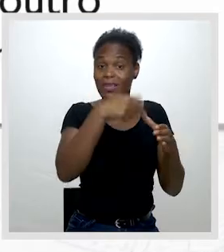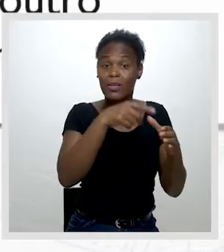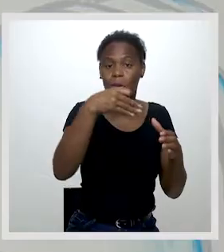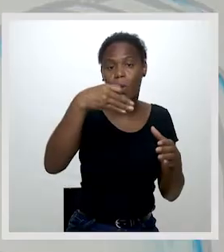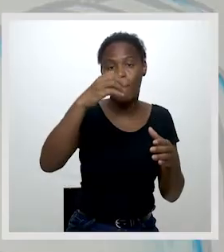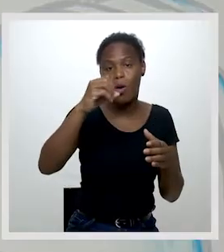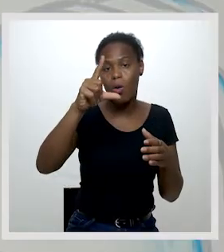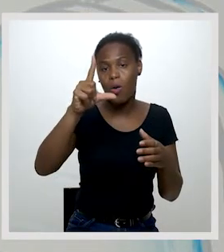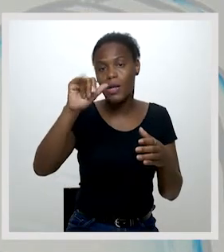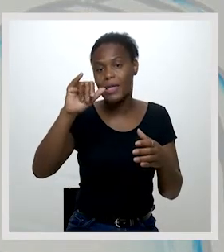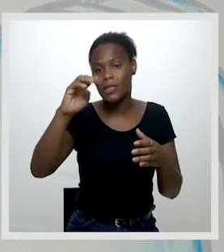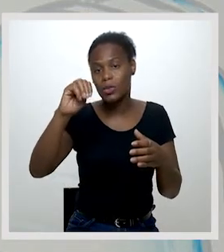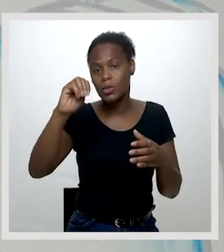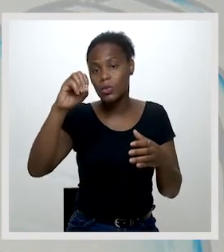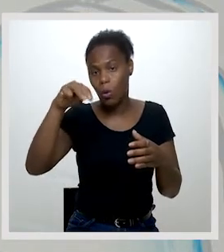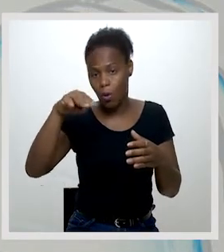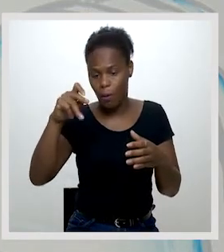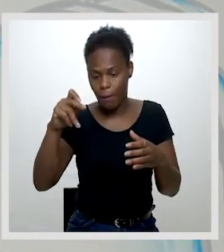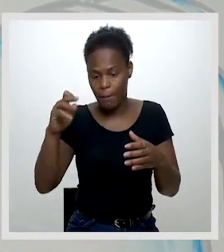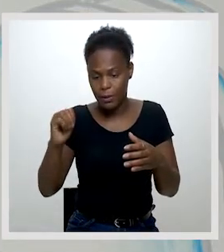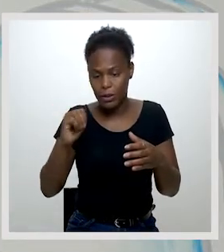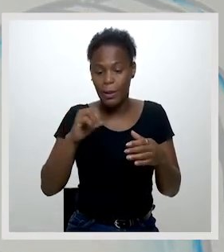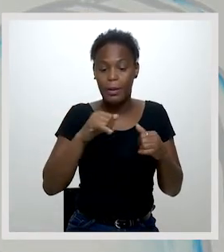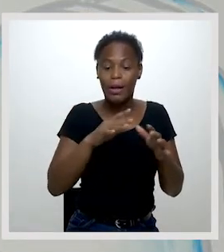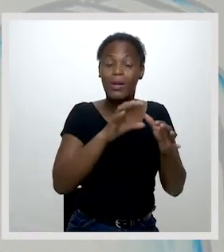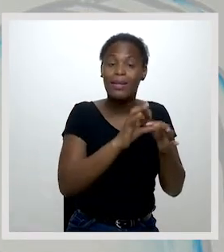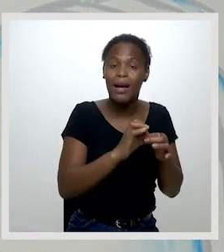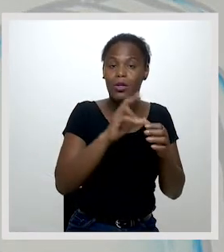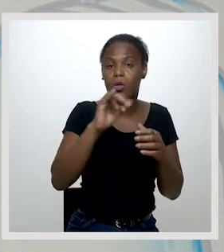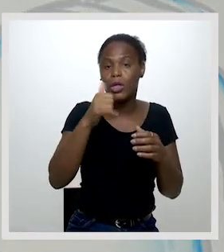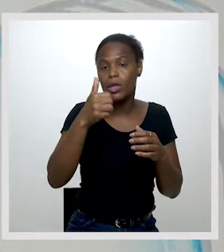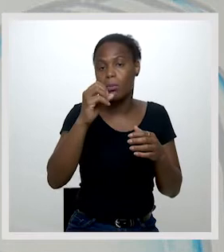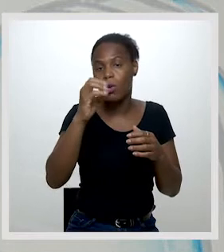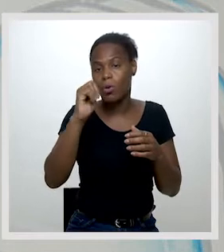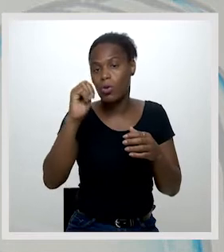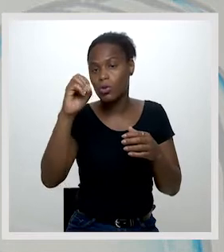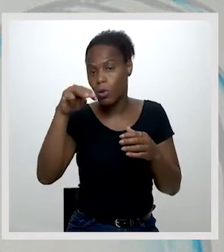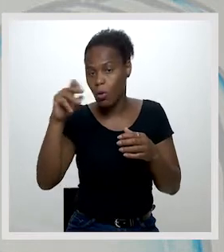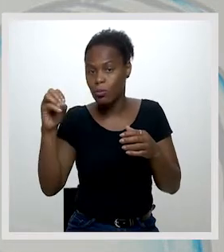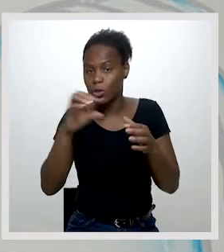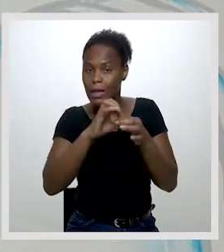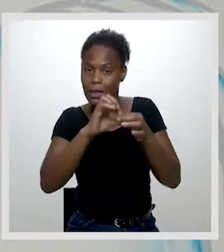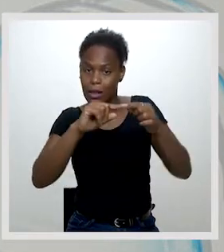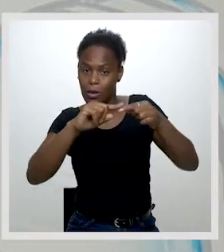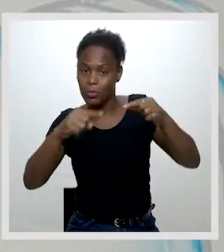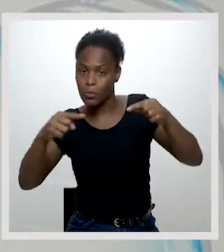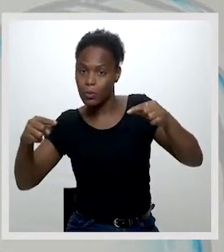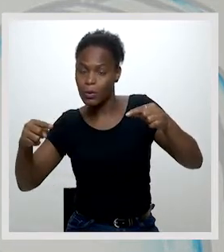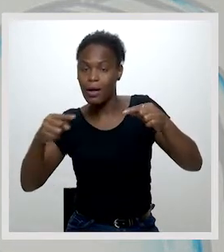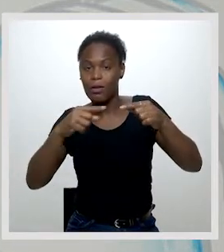ou seja, nos ribossomas que estão associados em formas de uma linha linear com vários